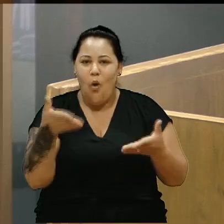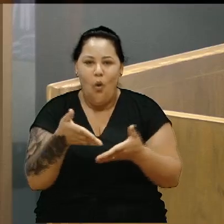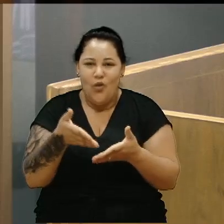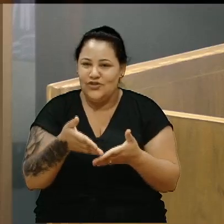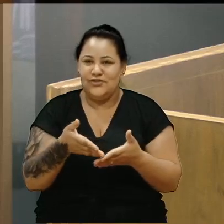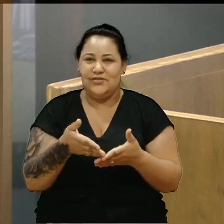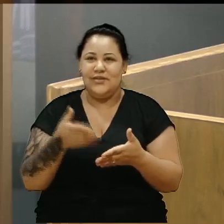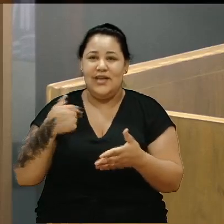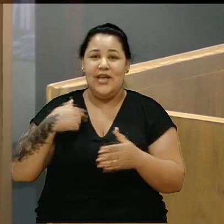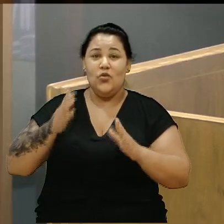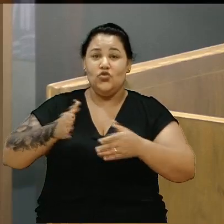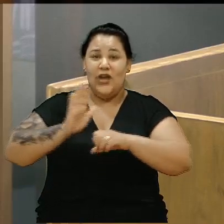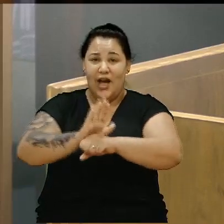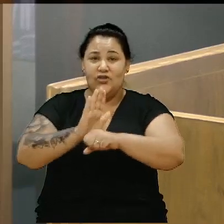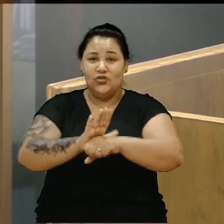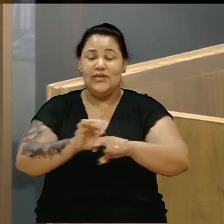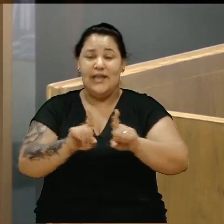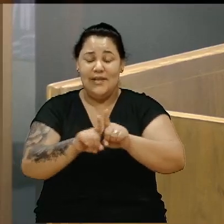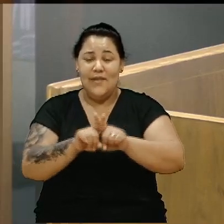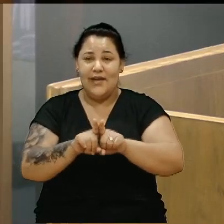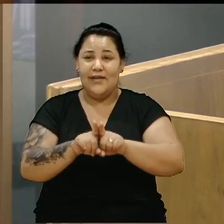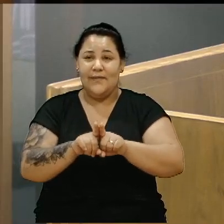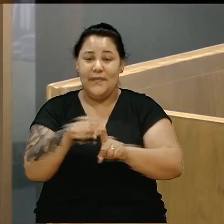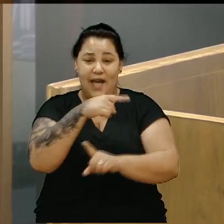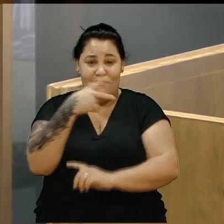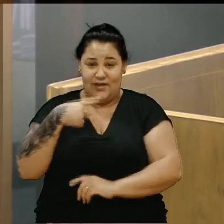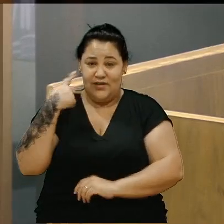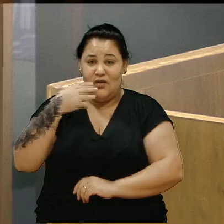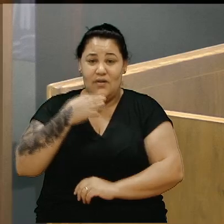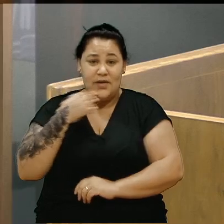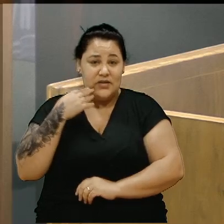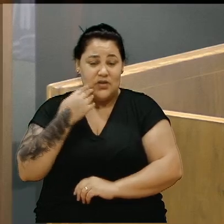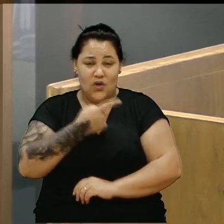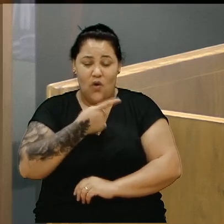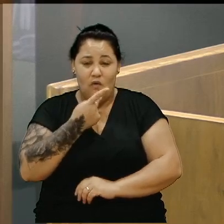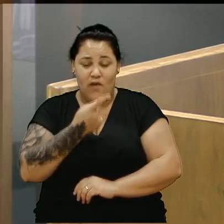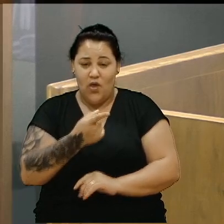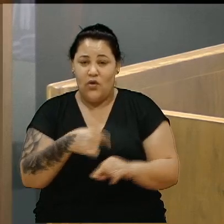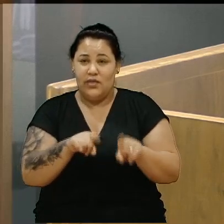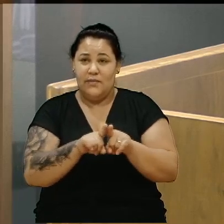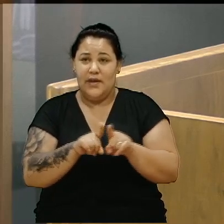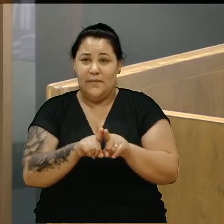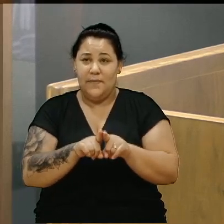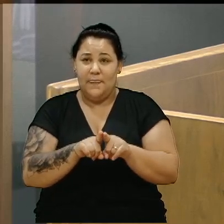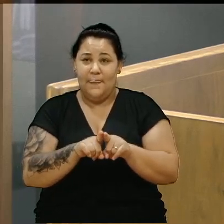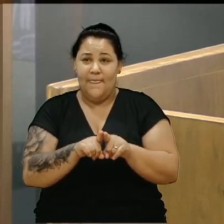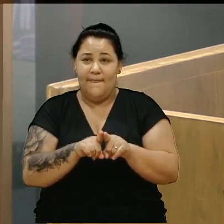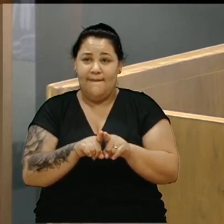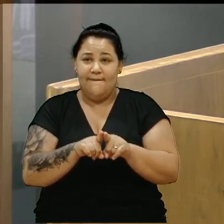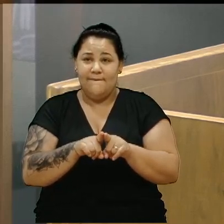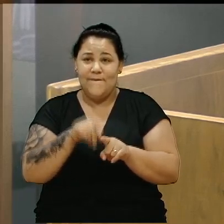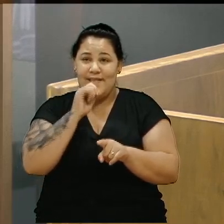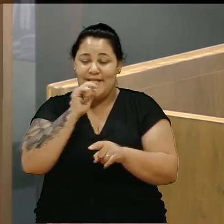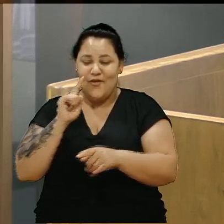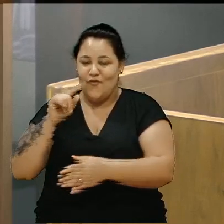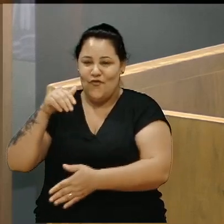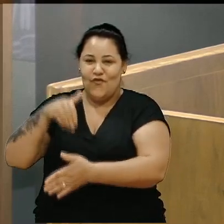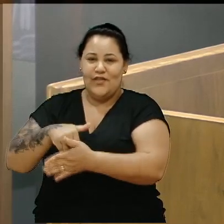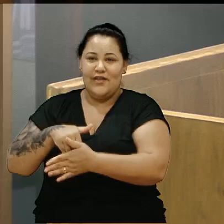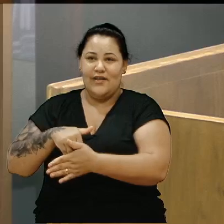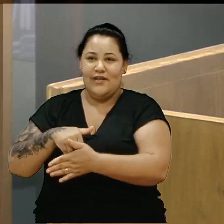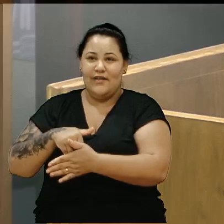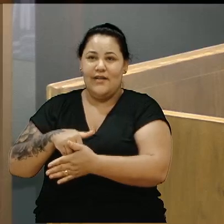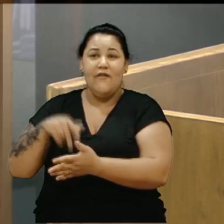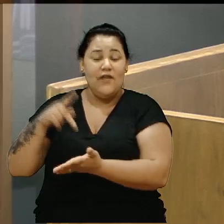já ajudei aqui, embora a vereadora Marisol disse que não votei nela, e é fato, não